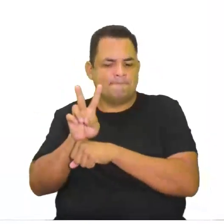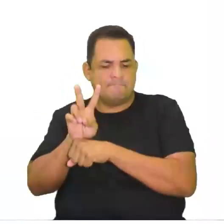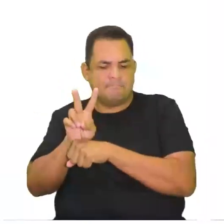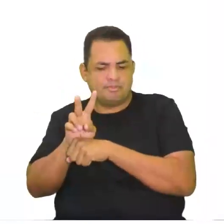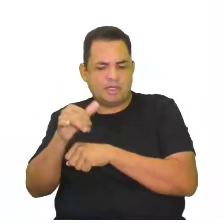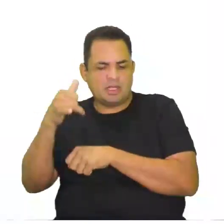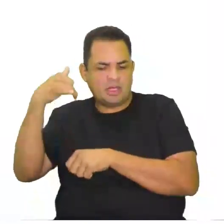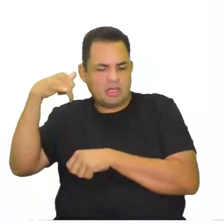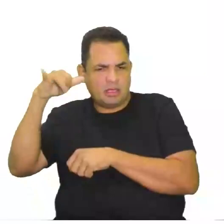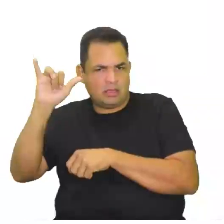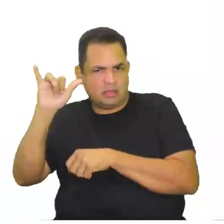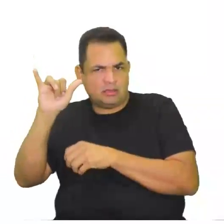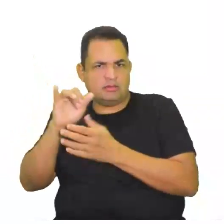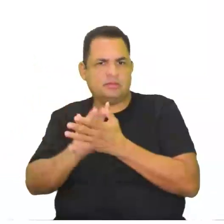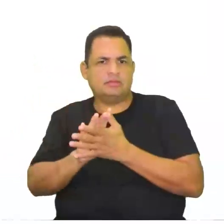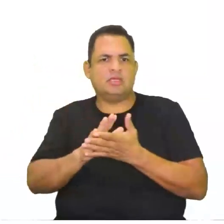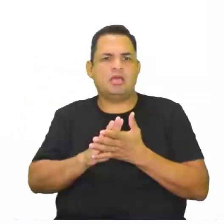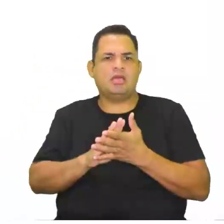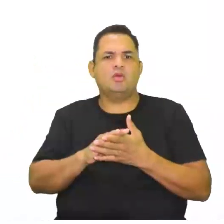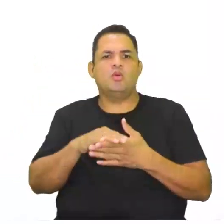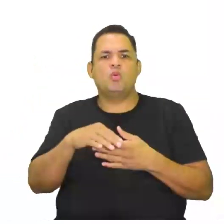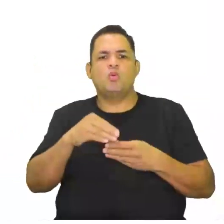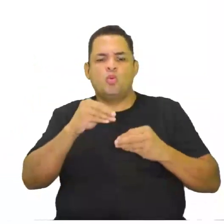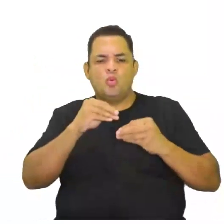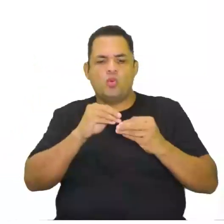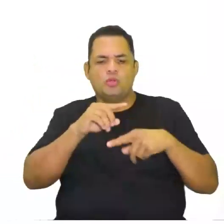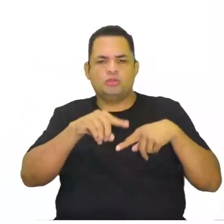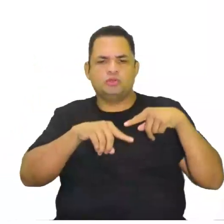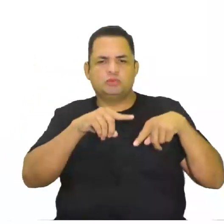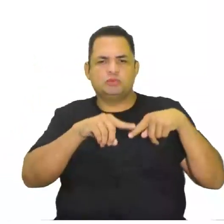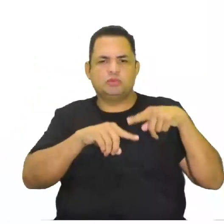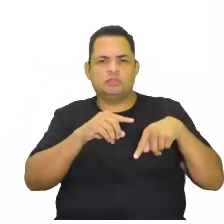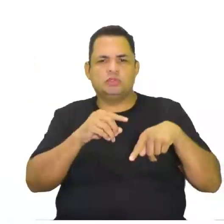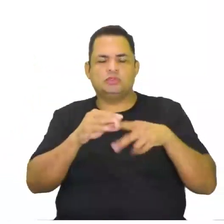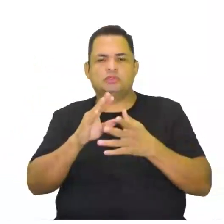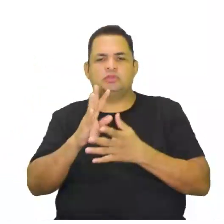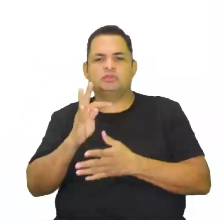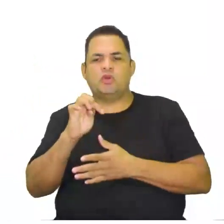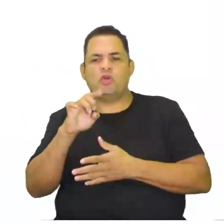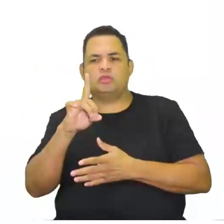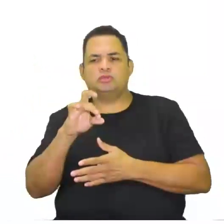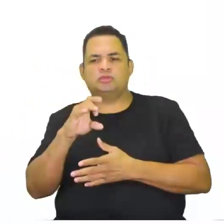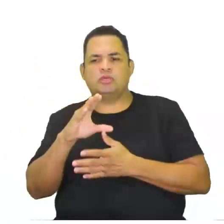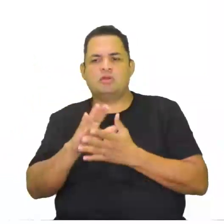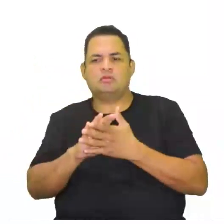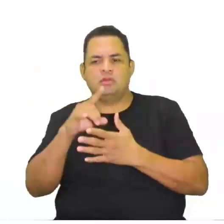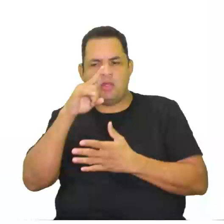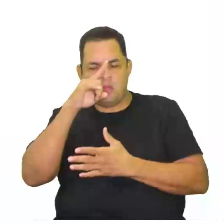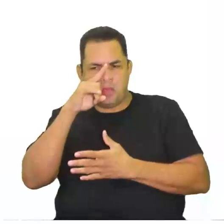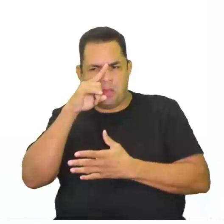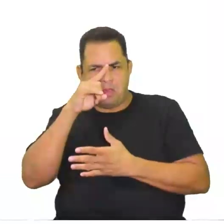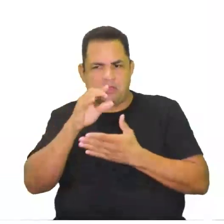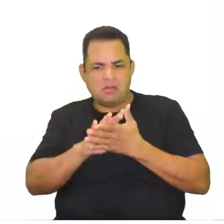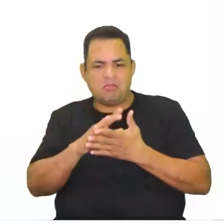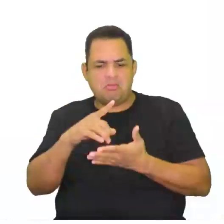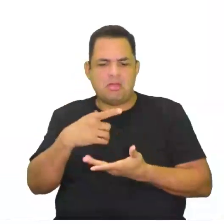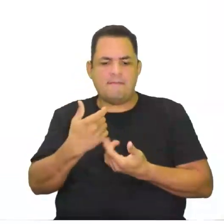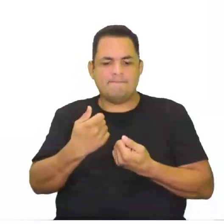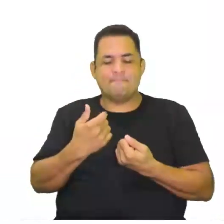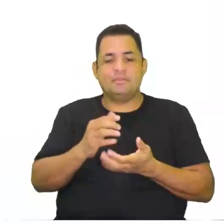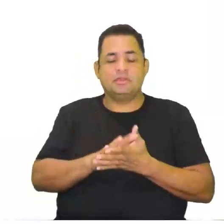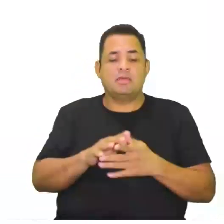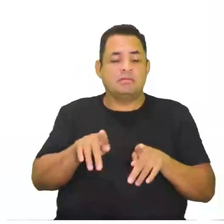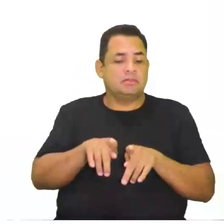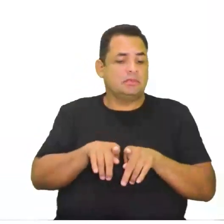de minimizar os resíduos tóxicos. Até porque esses resíduos eles são maléficos não só para o